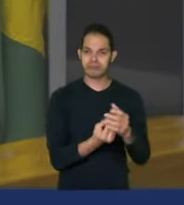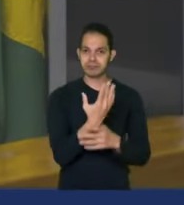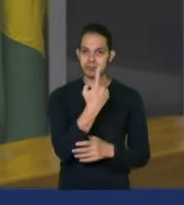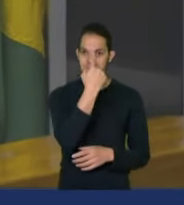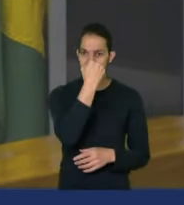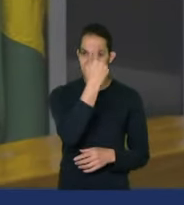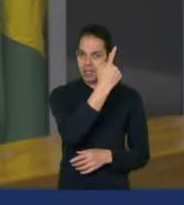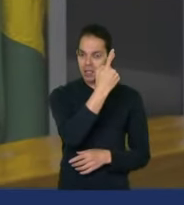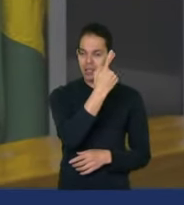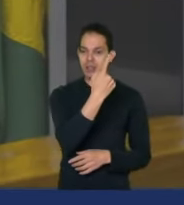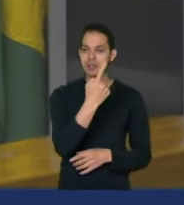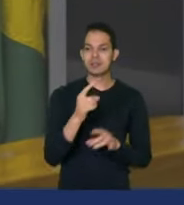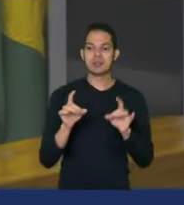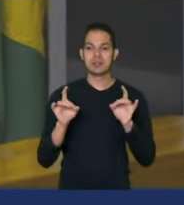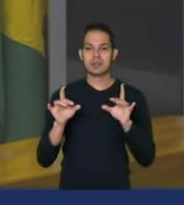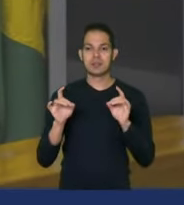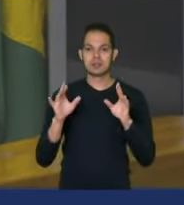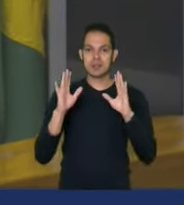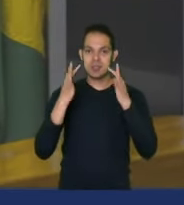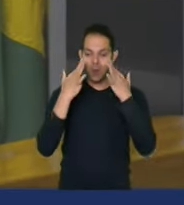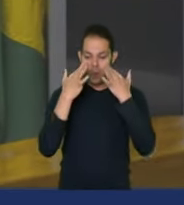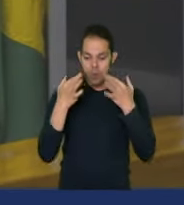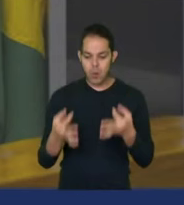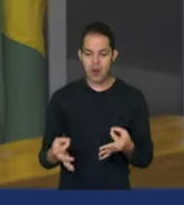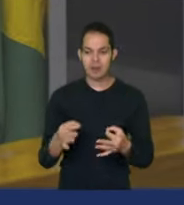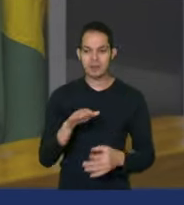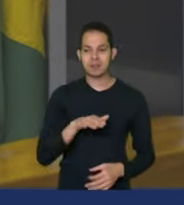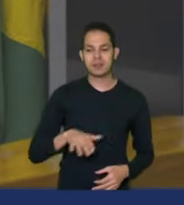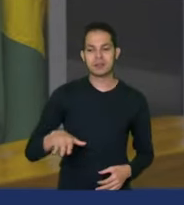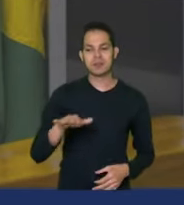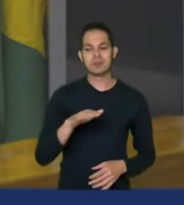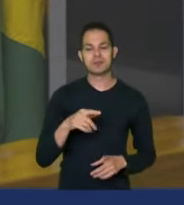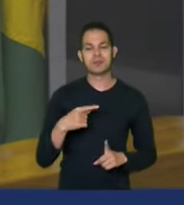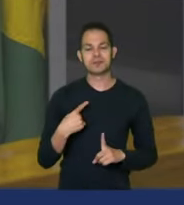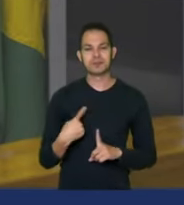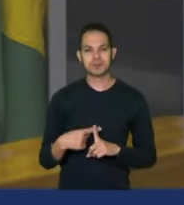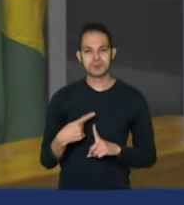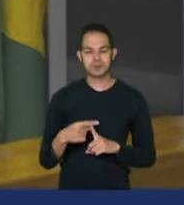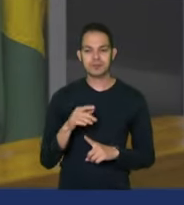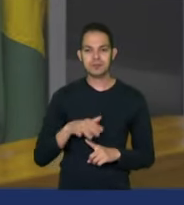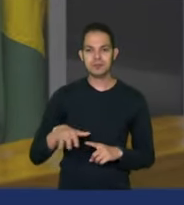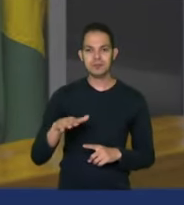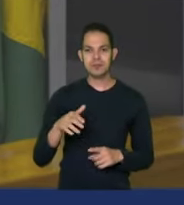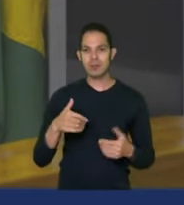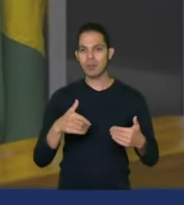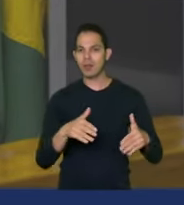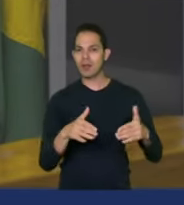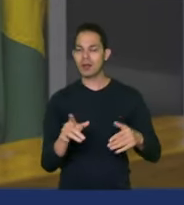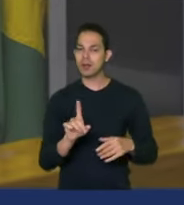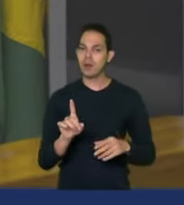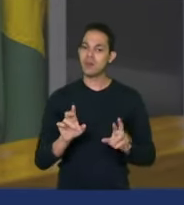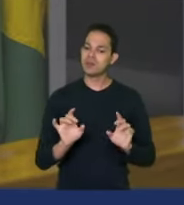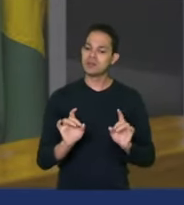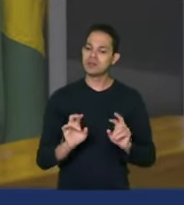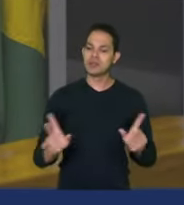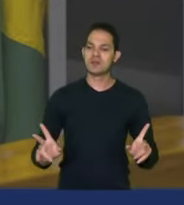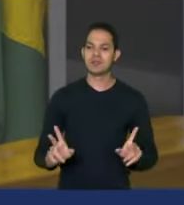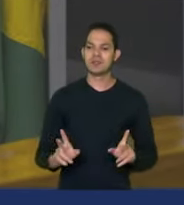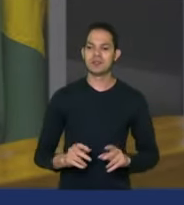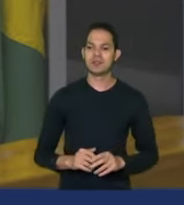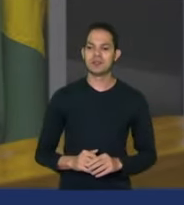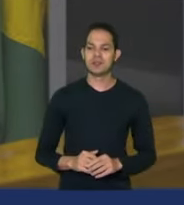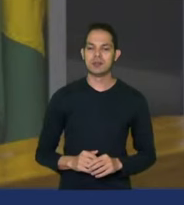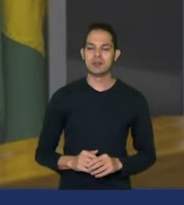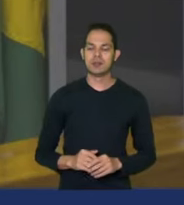dão especial atenção a esse mercado, porque ele não é um mercado qualquer, não, ele é diferente dos outros. Está